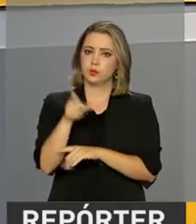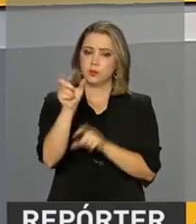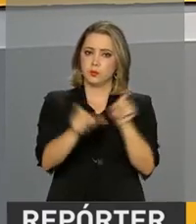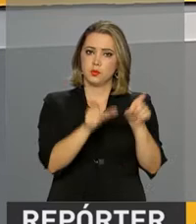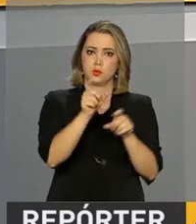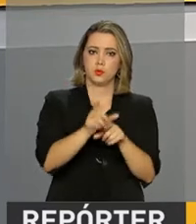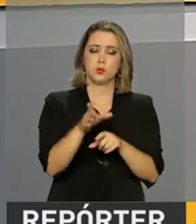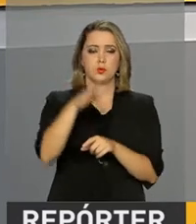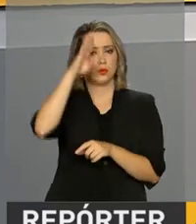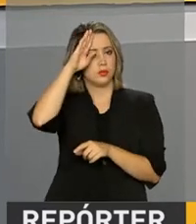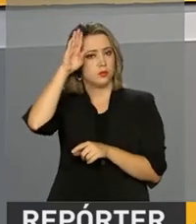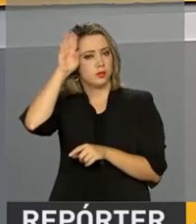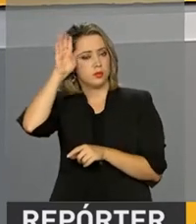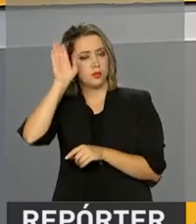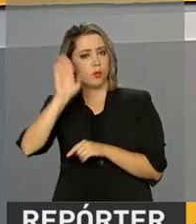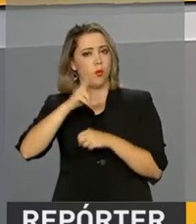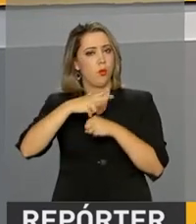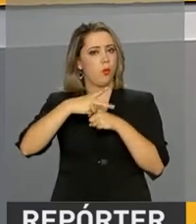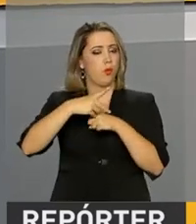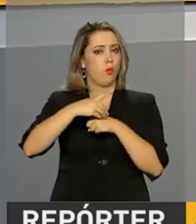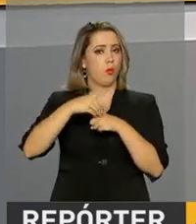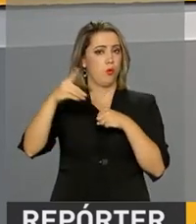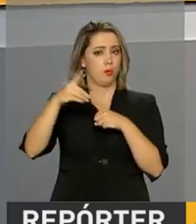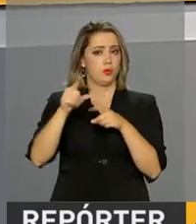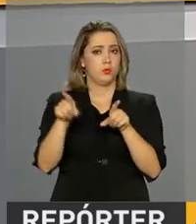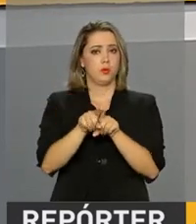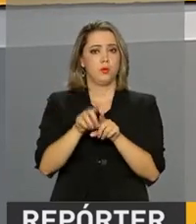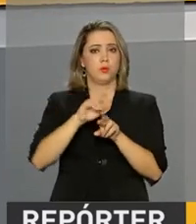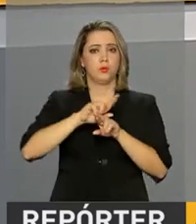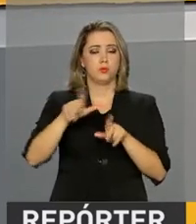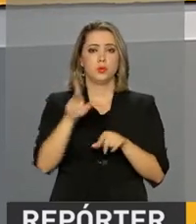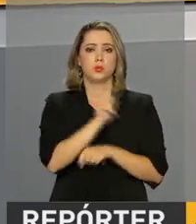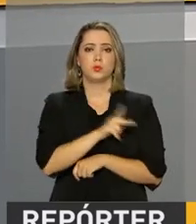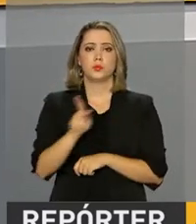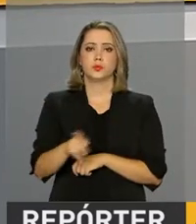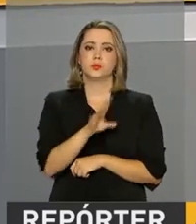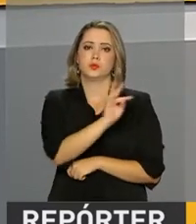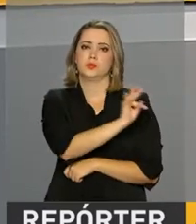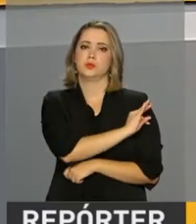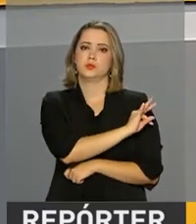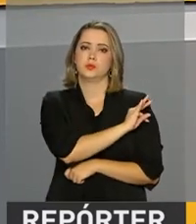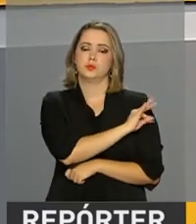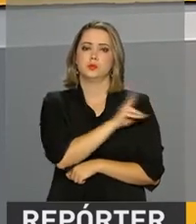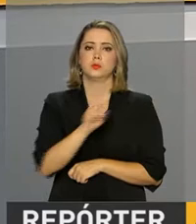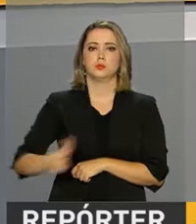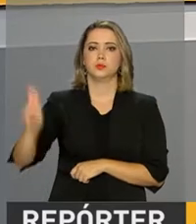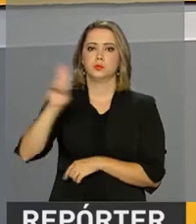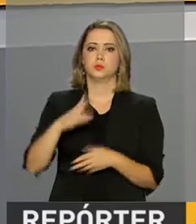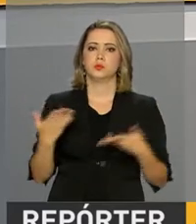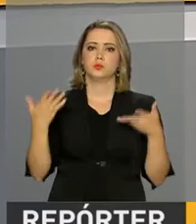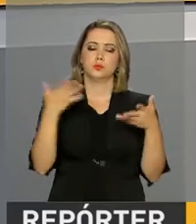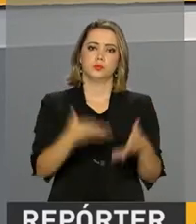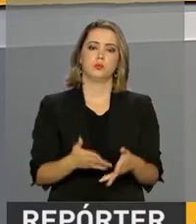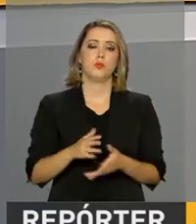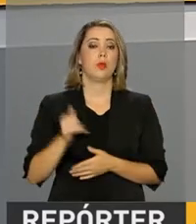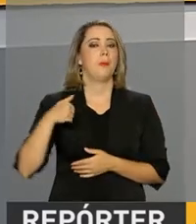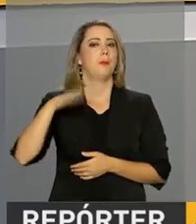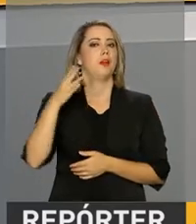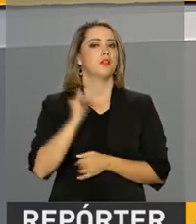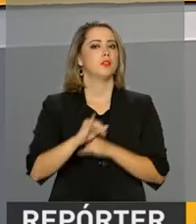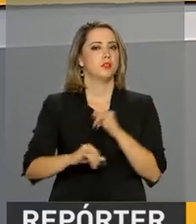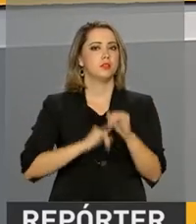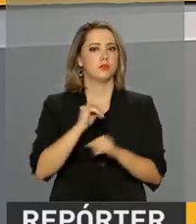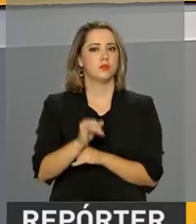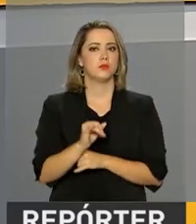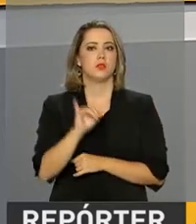de graduação e pós-graduação estrito senso, professores e técnicos das universidades participantes. Mais